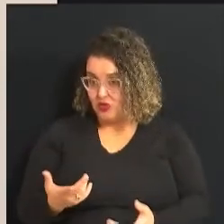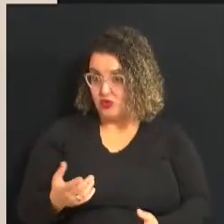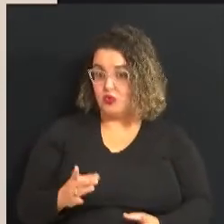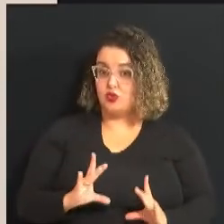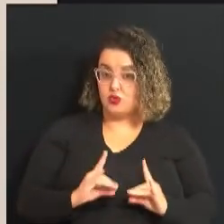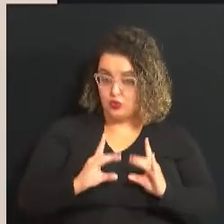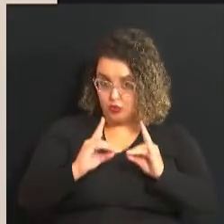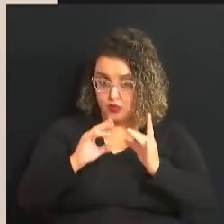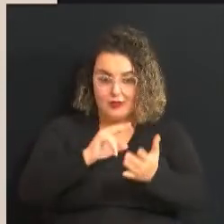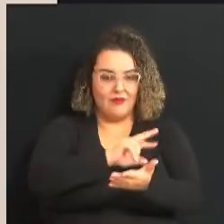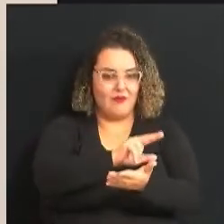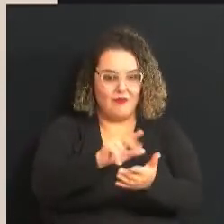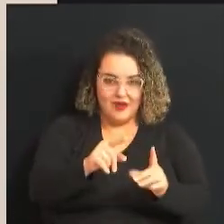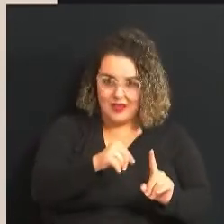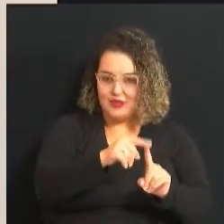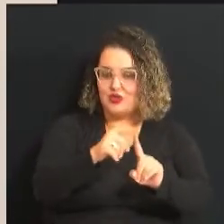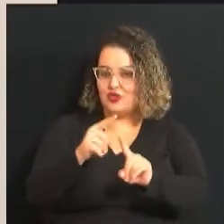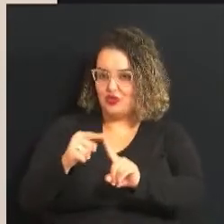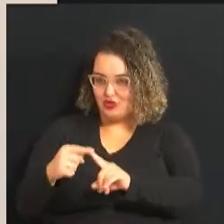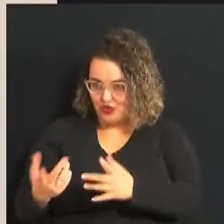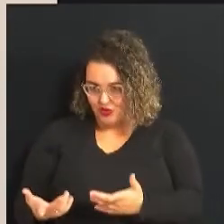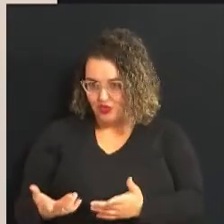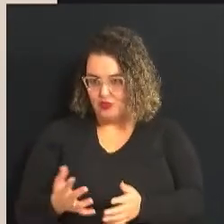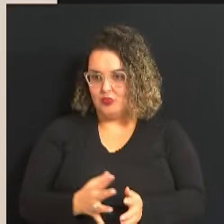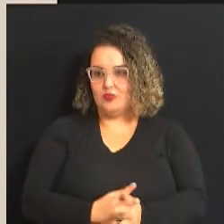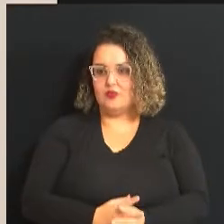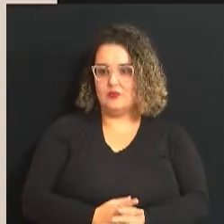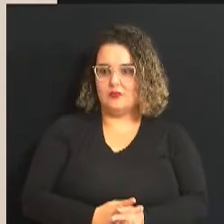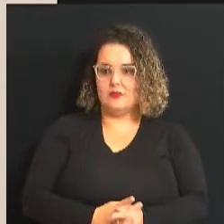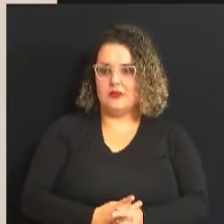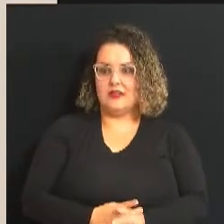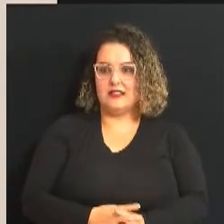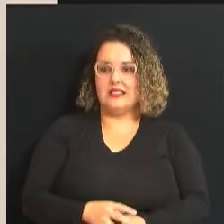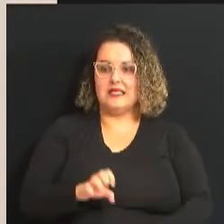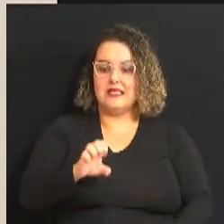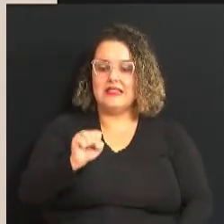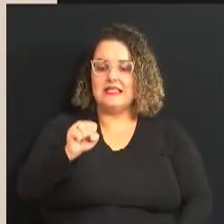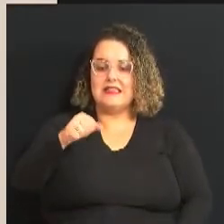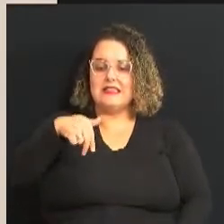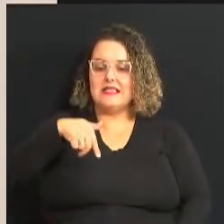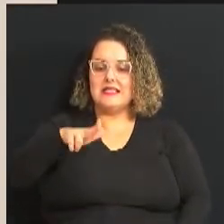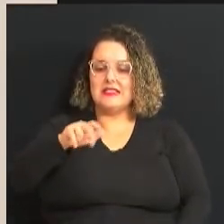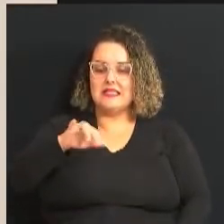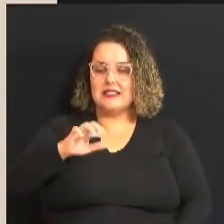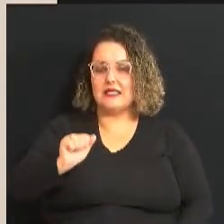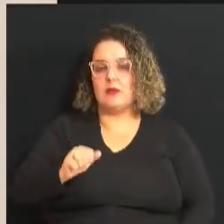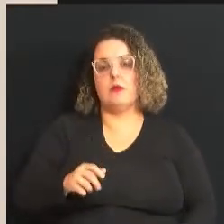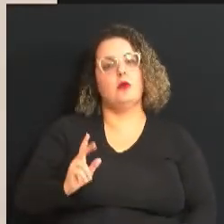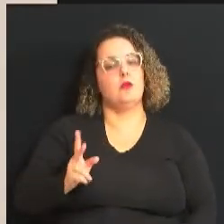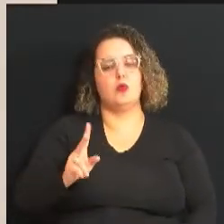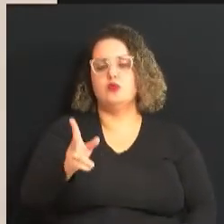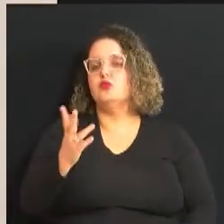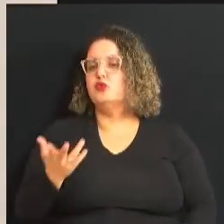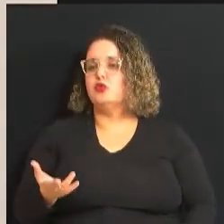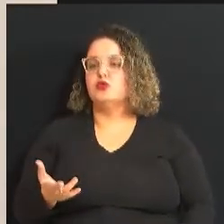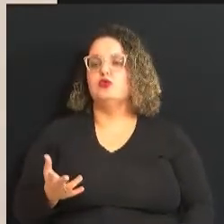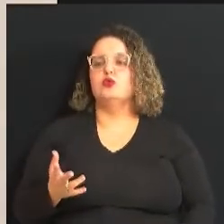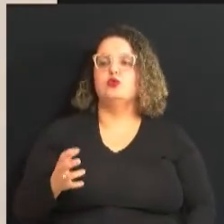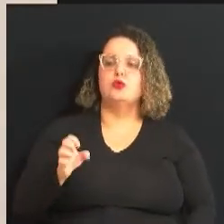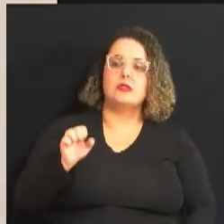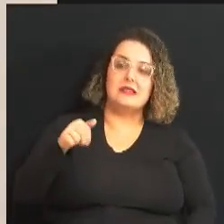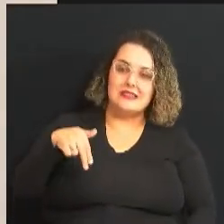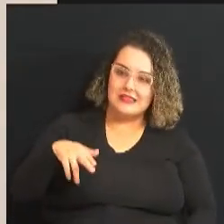e vários tipos que a gente chama de esquemas, né? Existe o esquema que toma contínuo, existe o esquema que toma contínuo